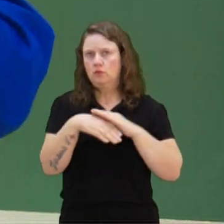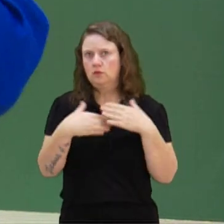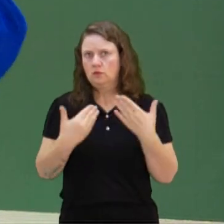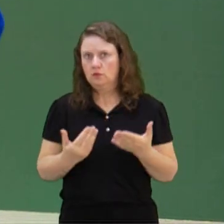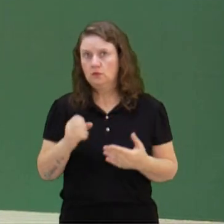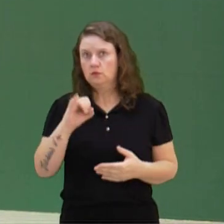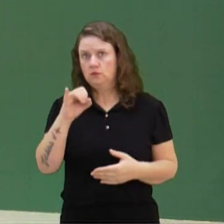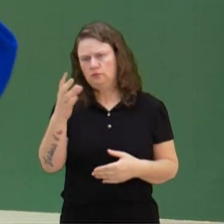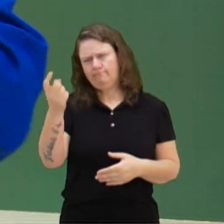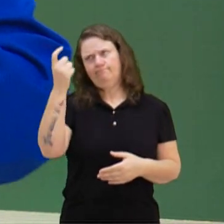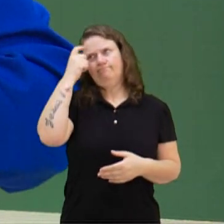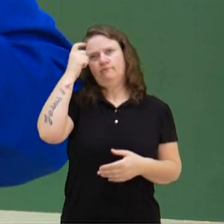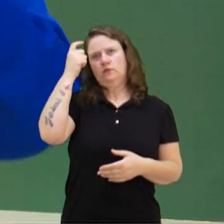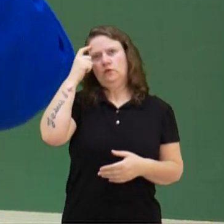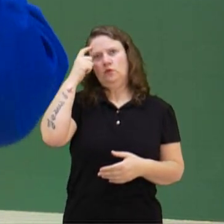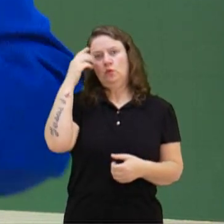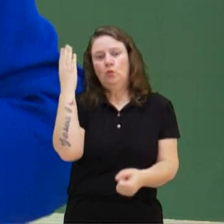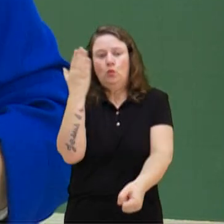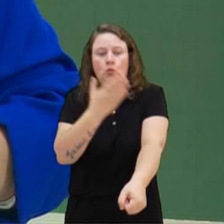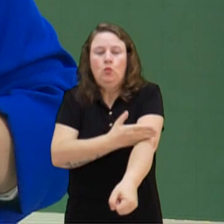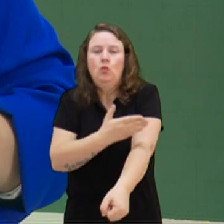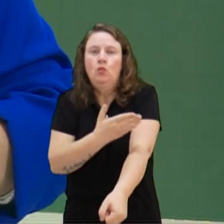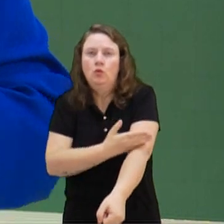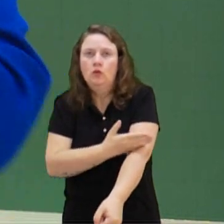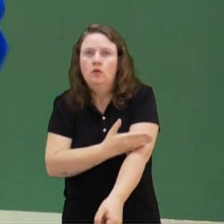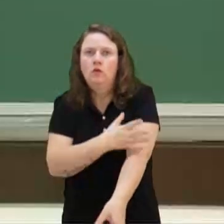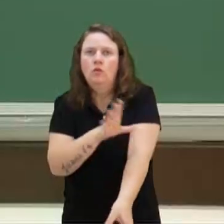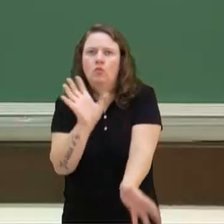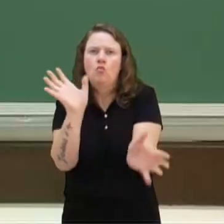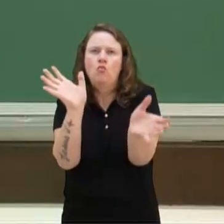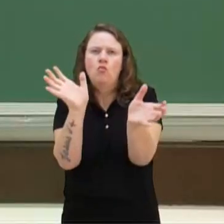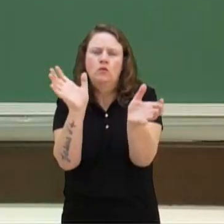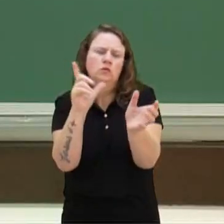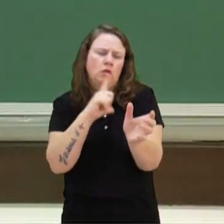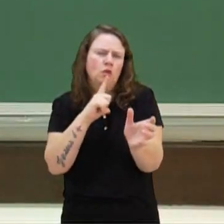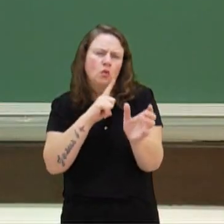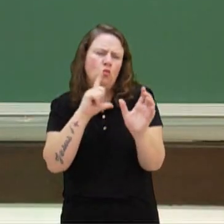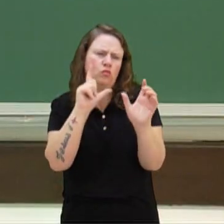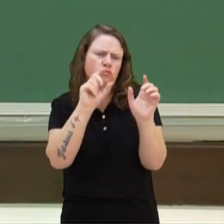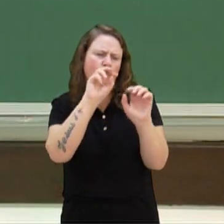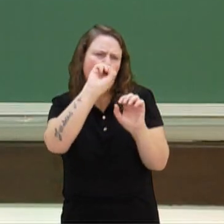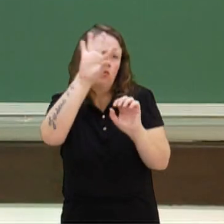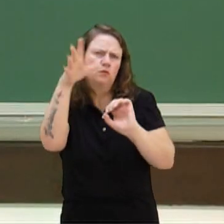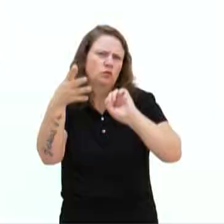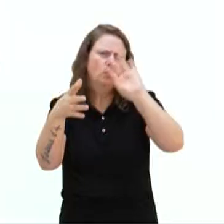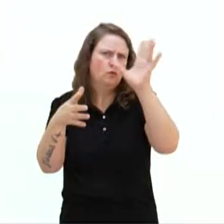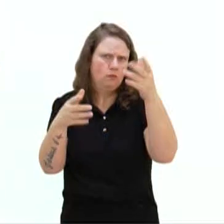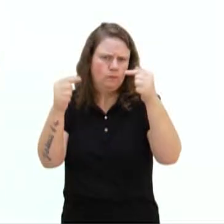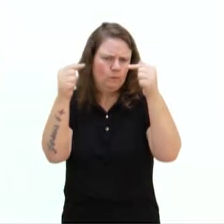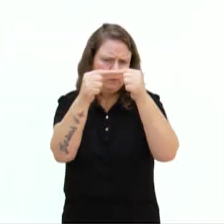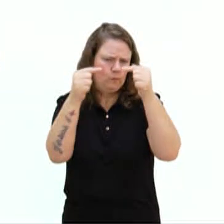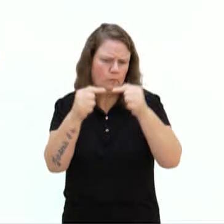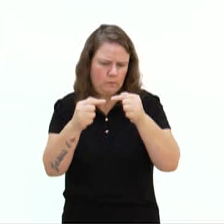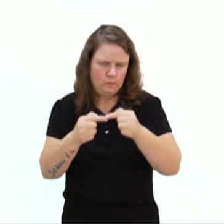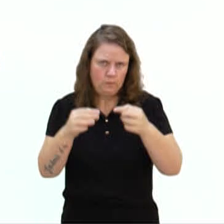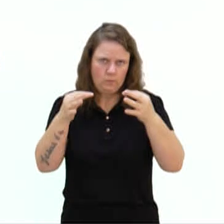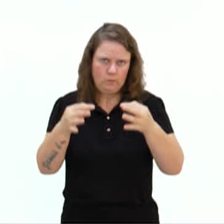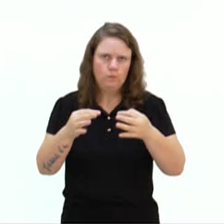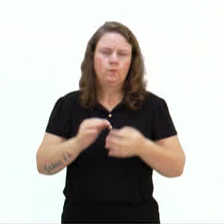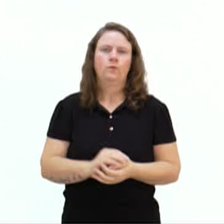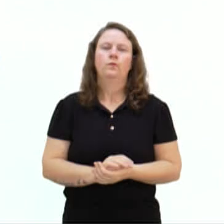penso em Idade Média, eu penso um conjunto de relações. Compreenderam? E aí,